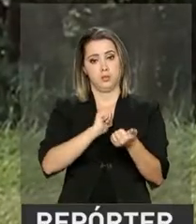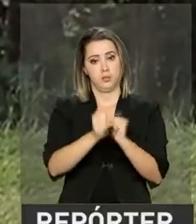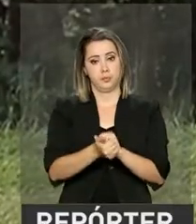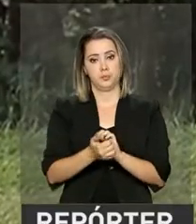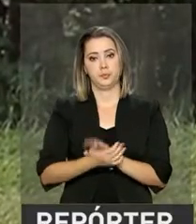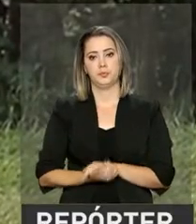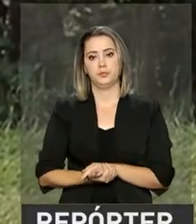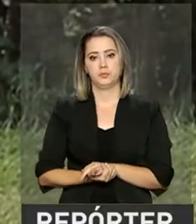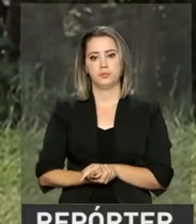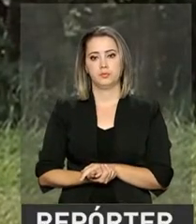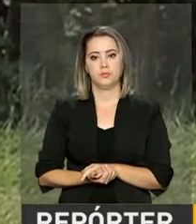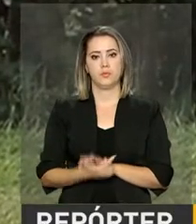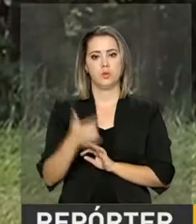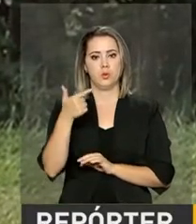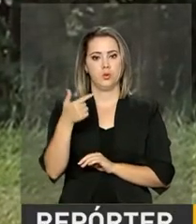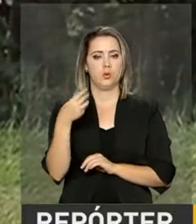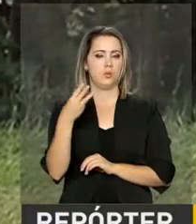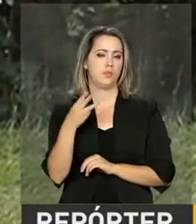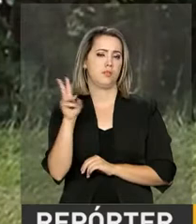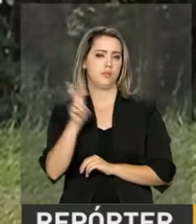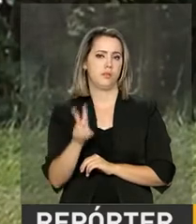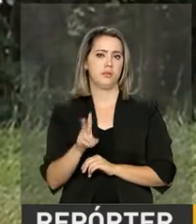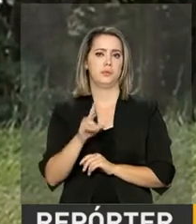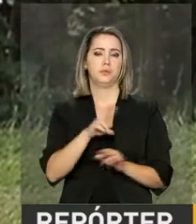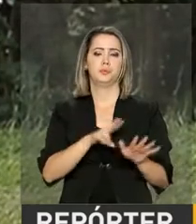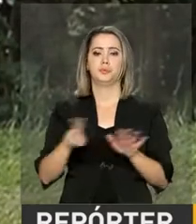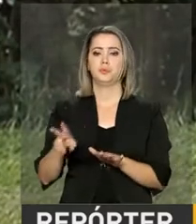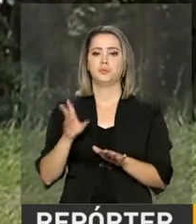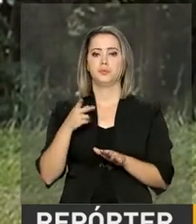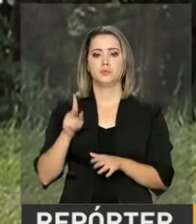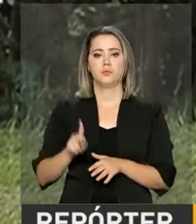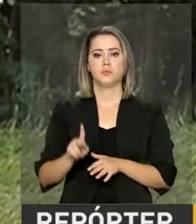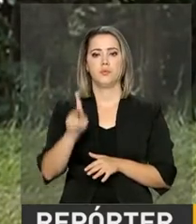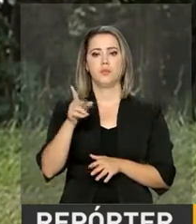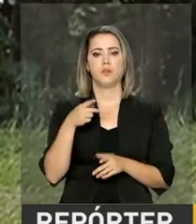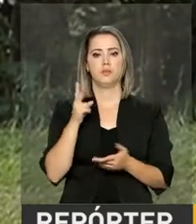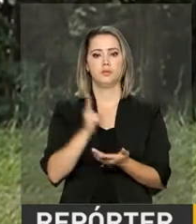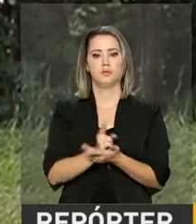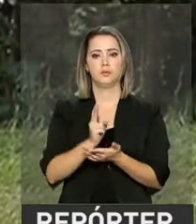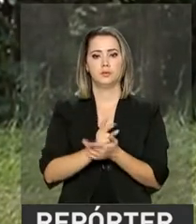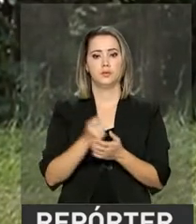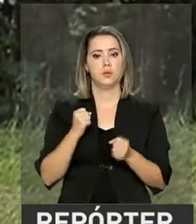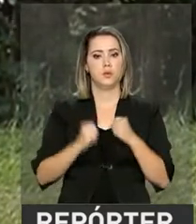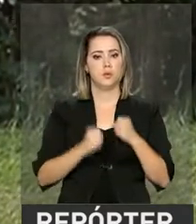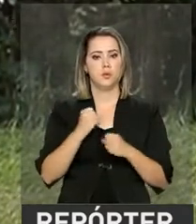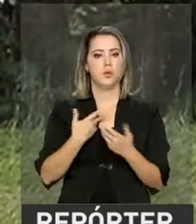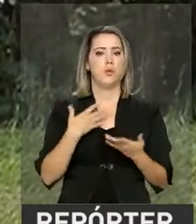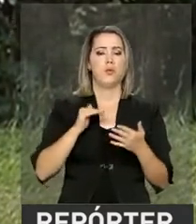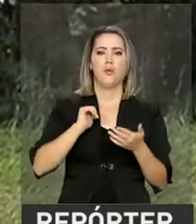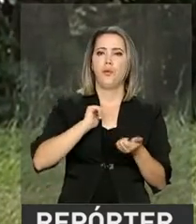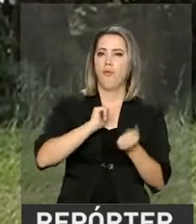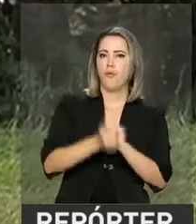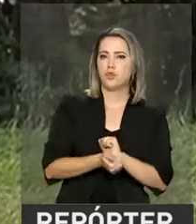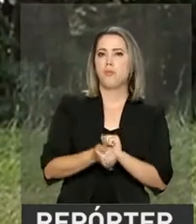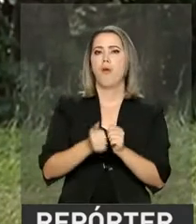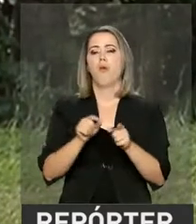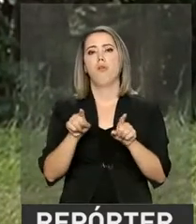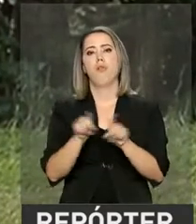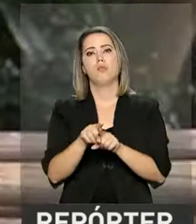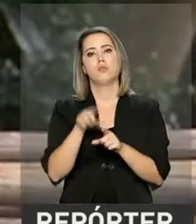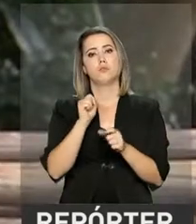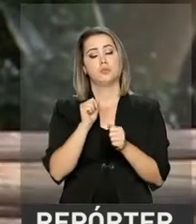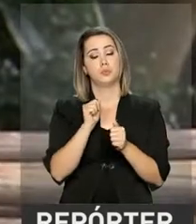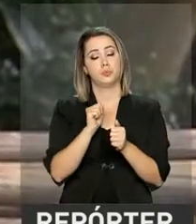estar praticamente dentro de duas a três vezes na semana e para manter o ritmo sempre procuro jogar bola no final de semana e sem estar